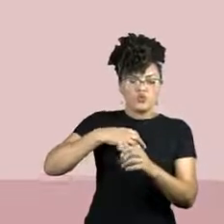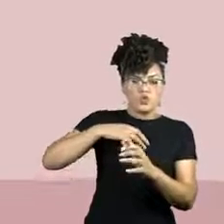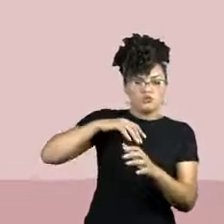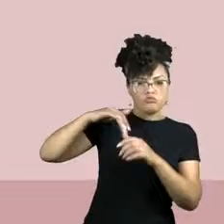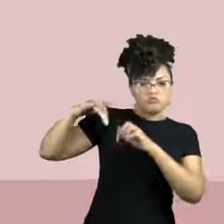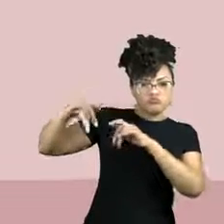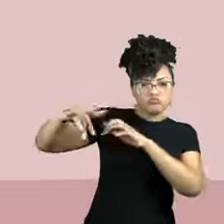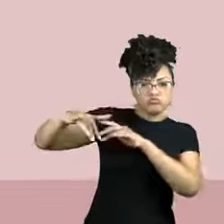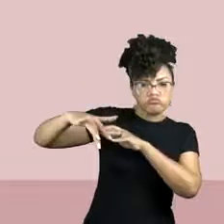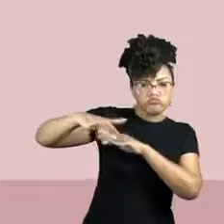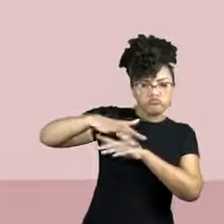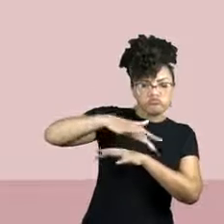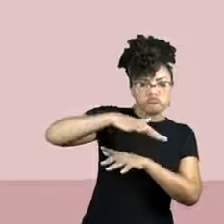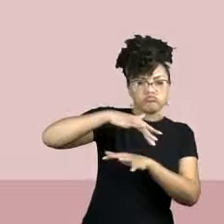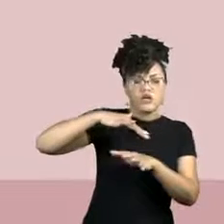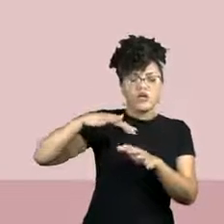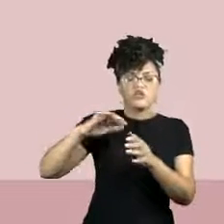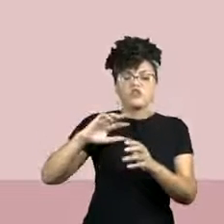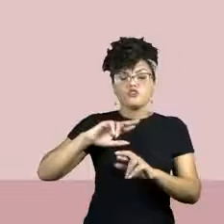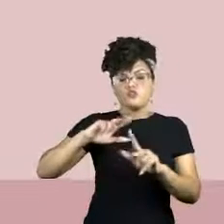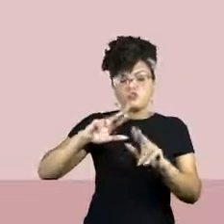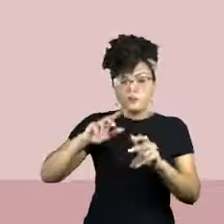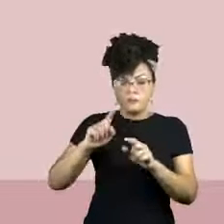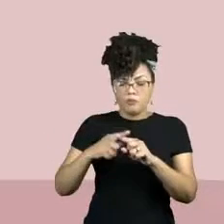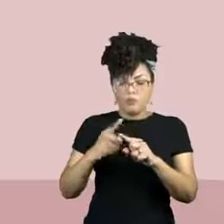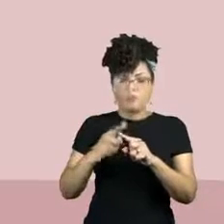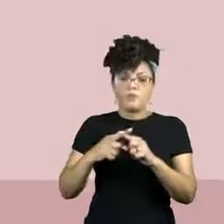região translacional. Tá?